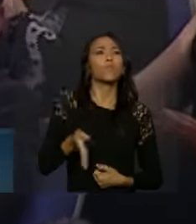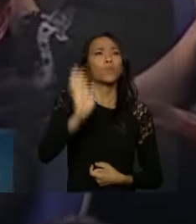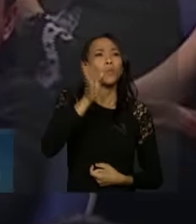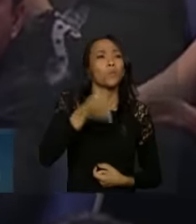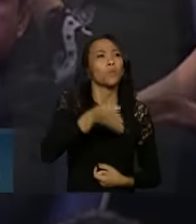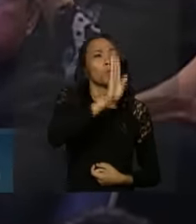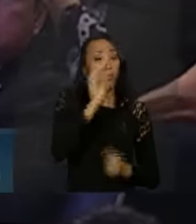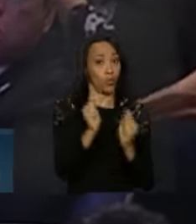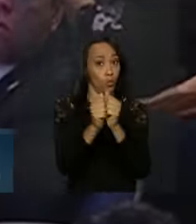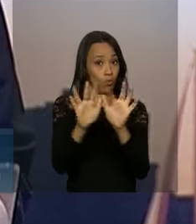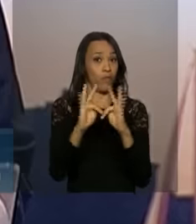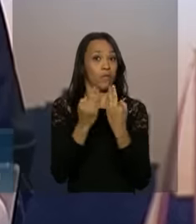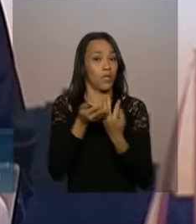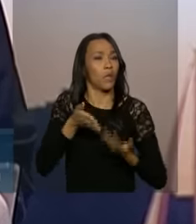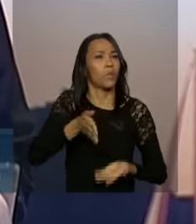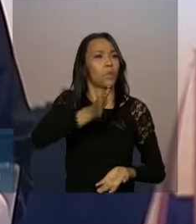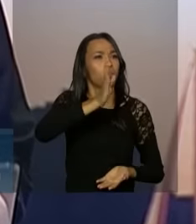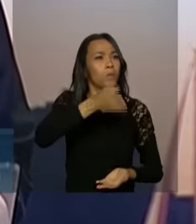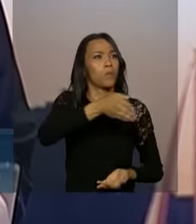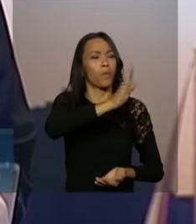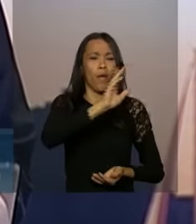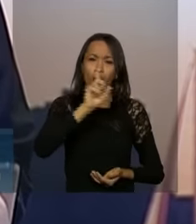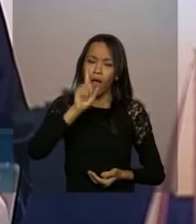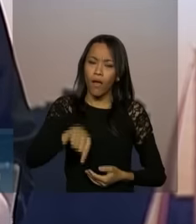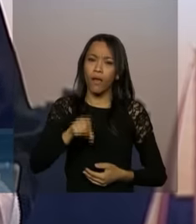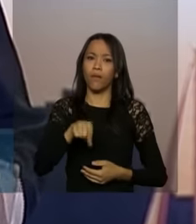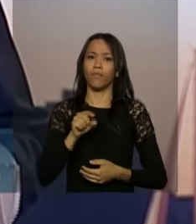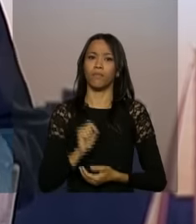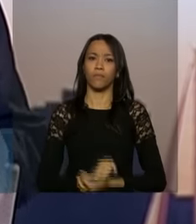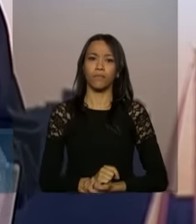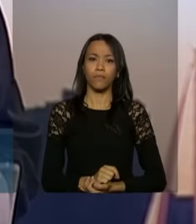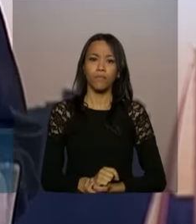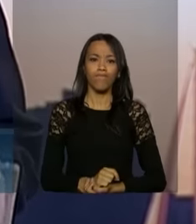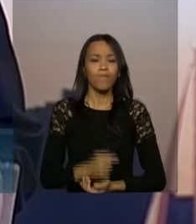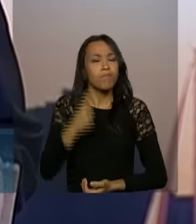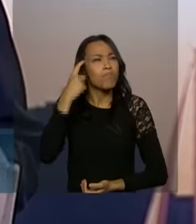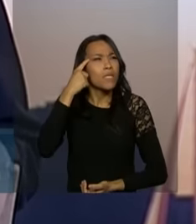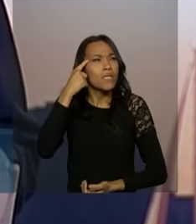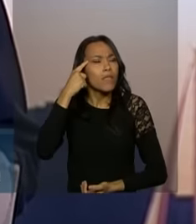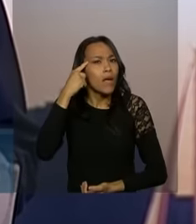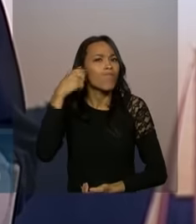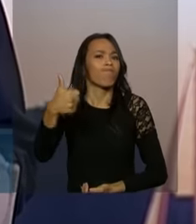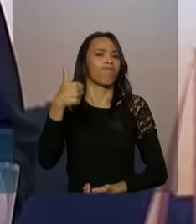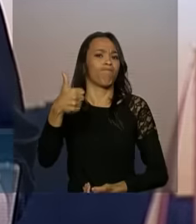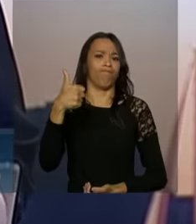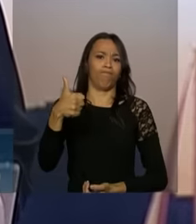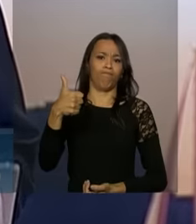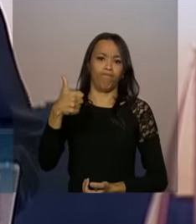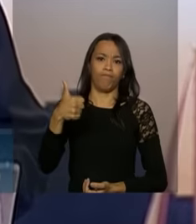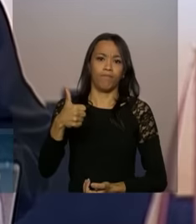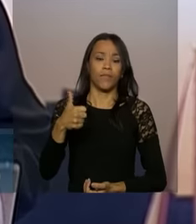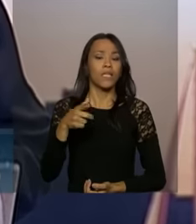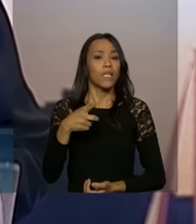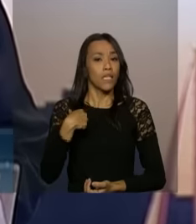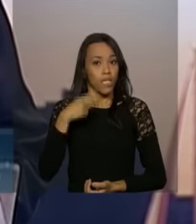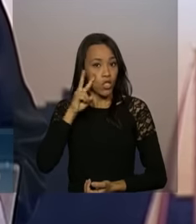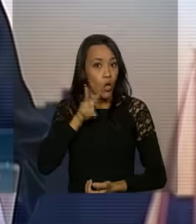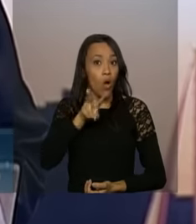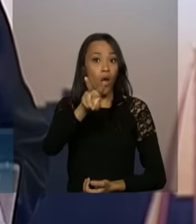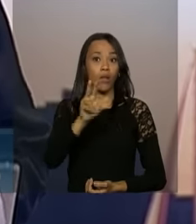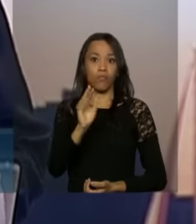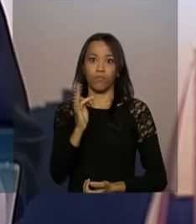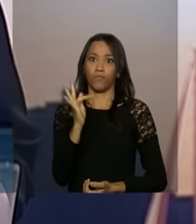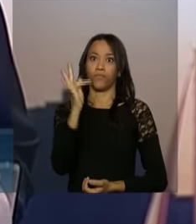viajar com a família é um momento de otimismo, é um momento em que se olha para